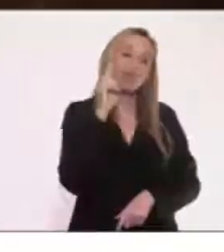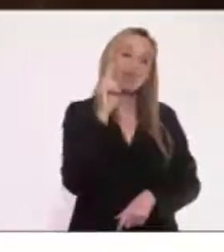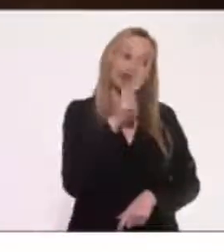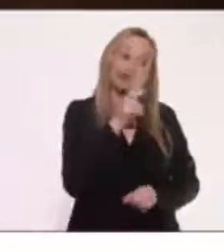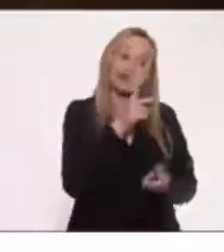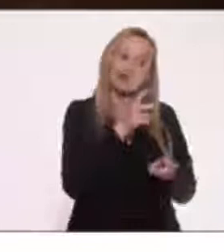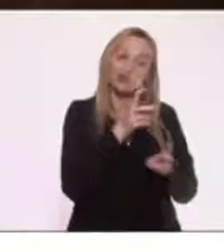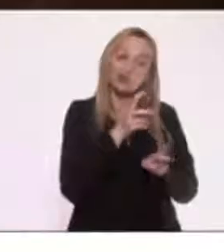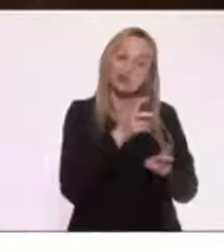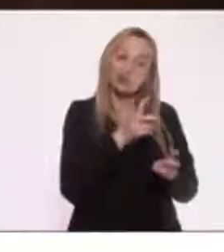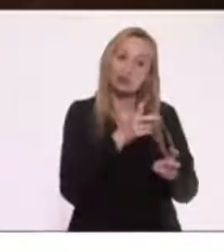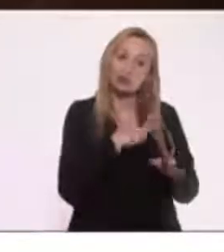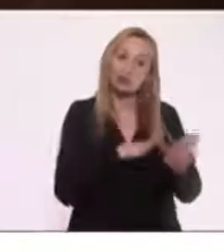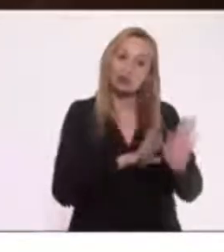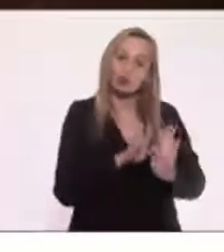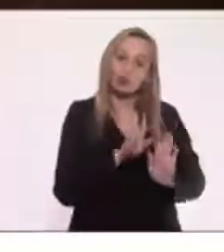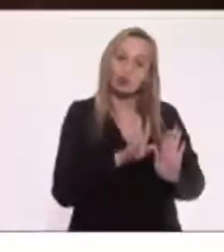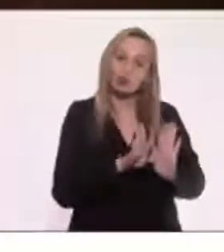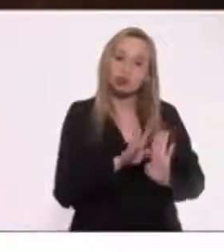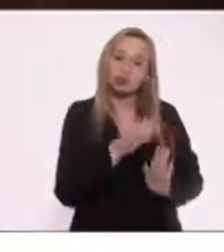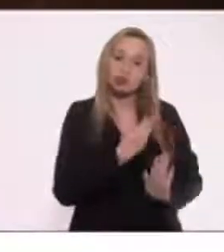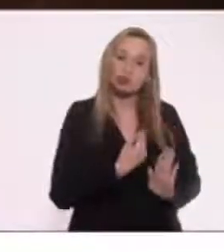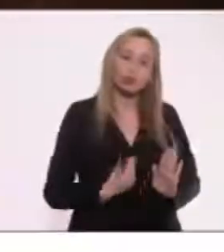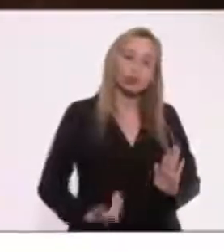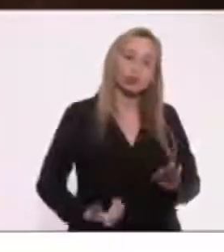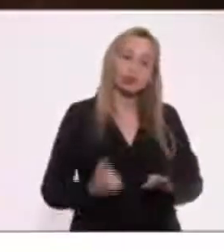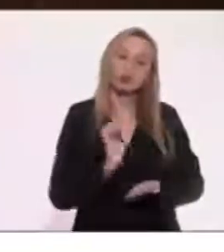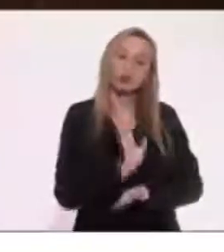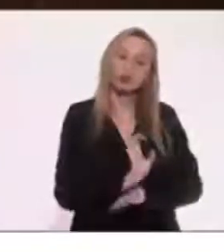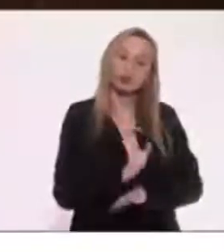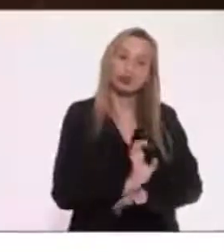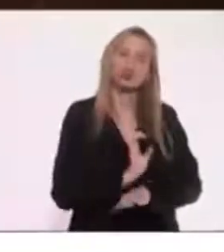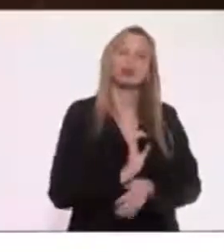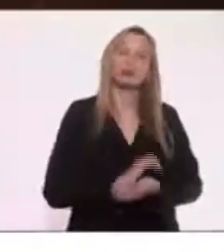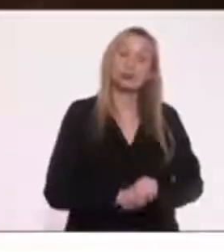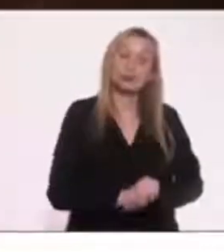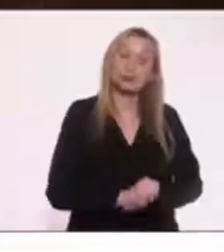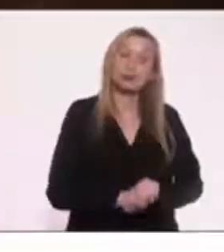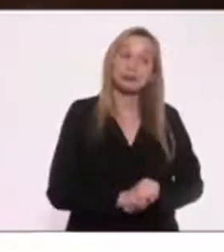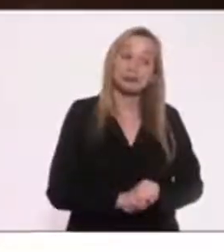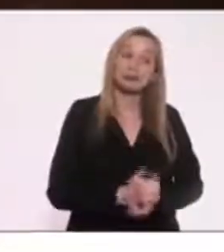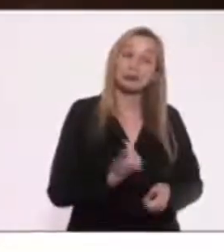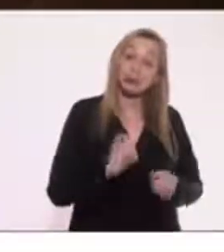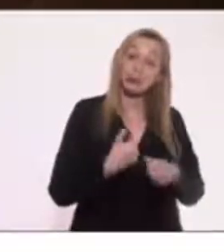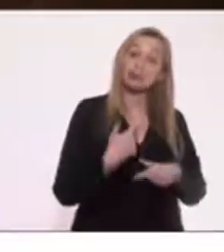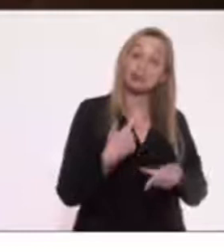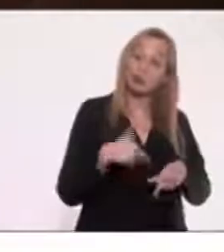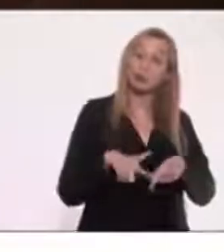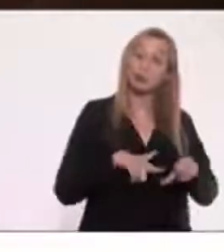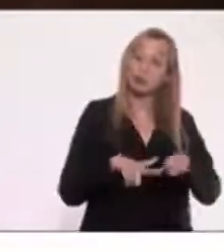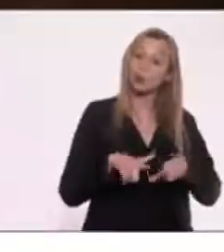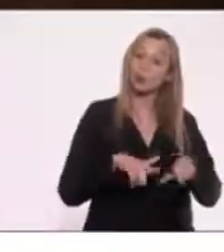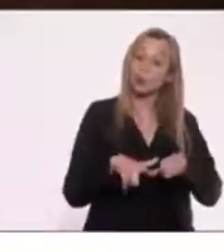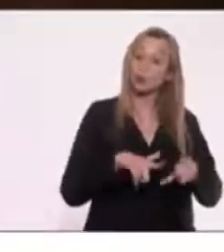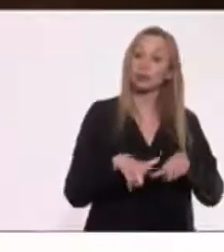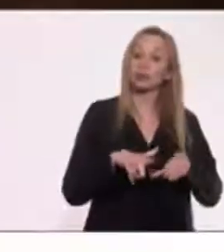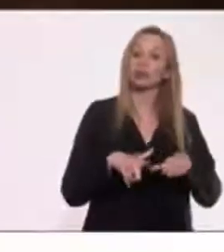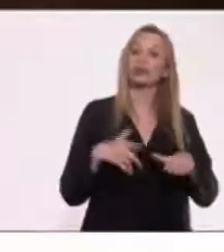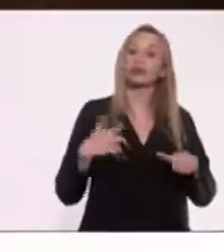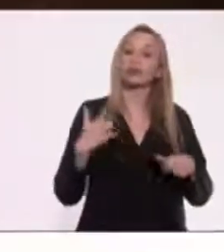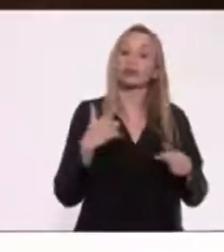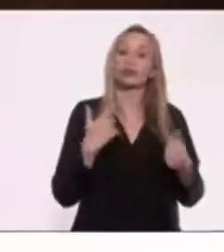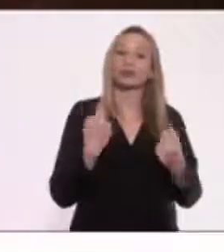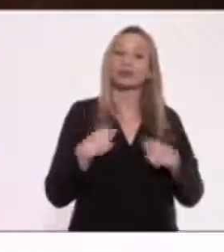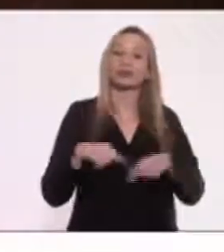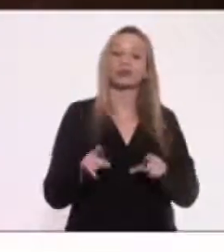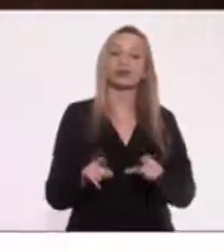atento, cuidadoso, zeloso do governador do Estado, que de fato tem feito um trabalho para entrar para a história no combate à